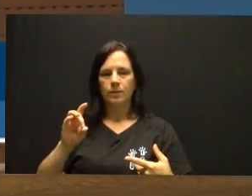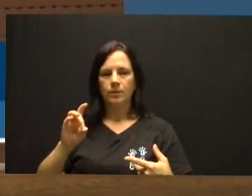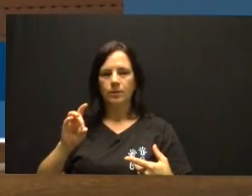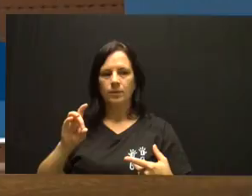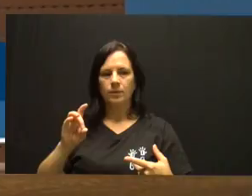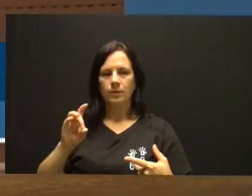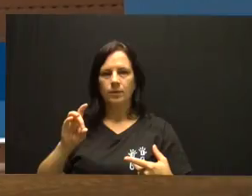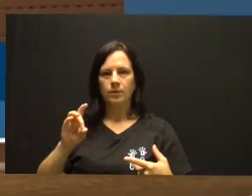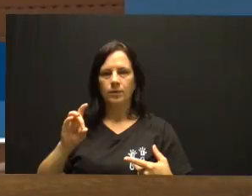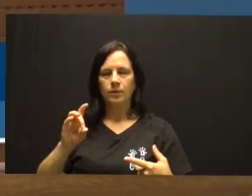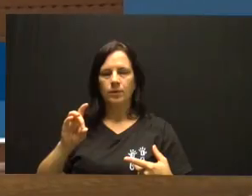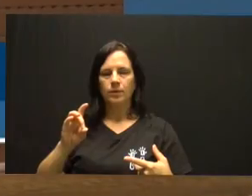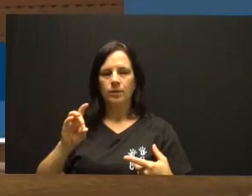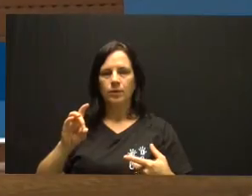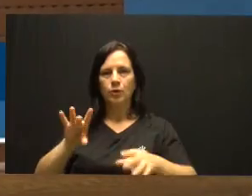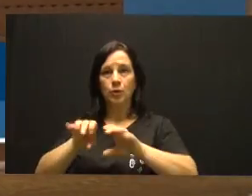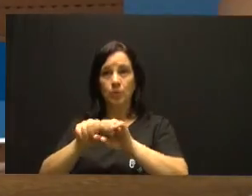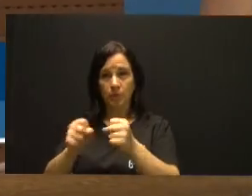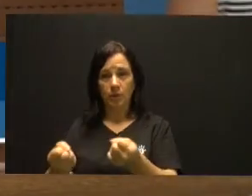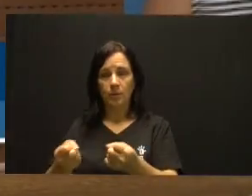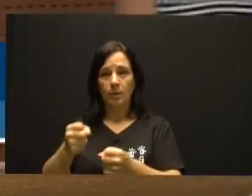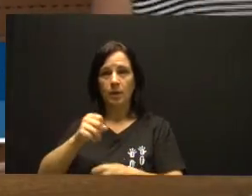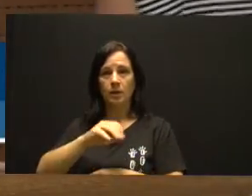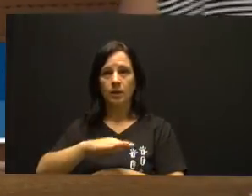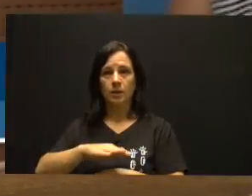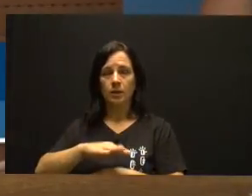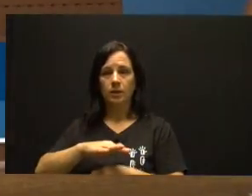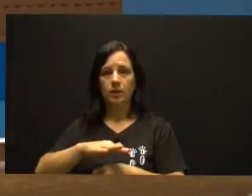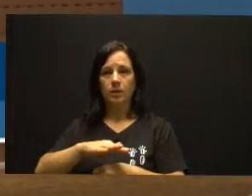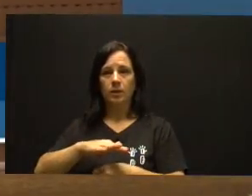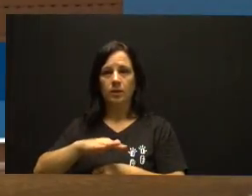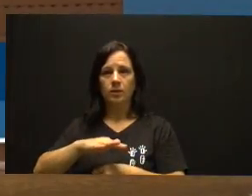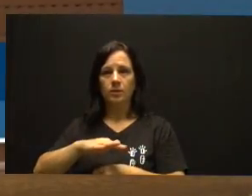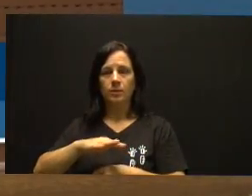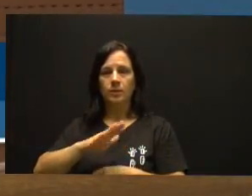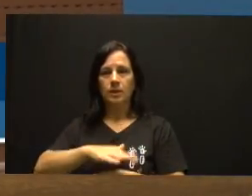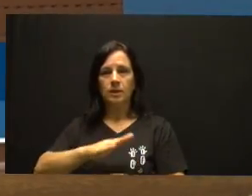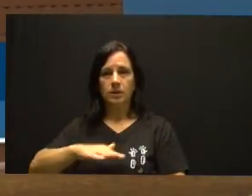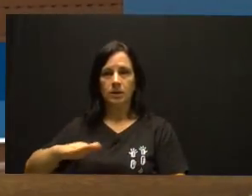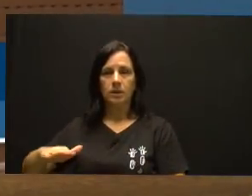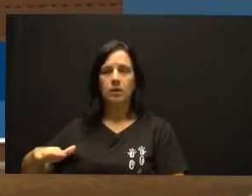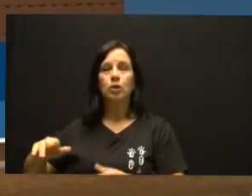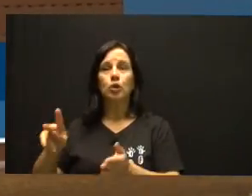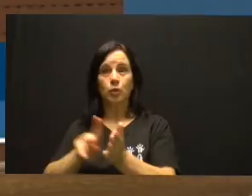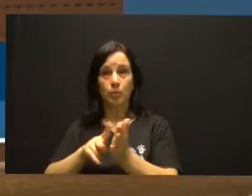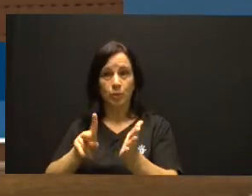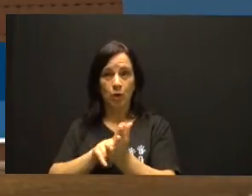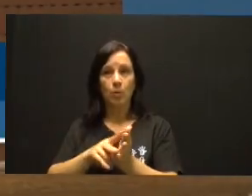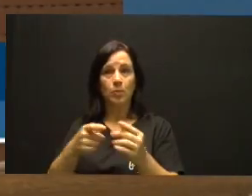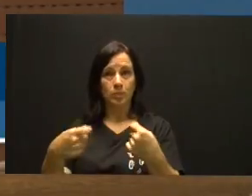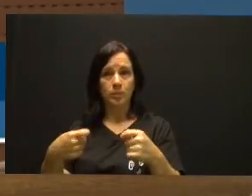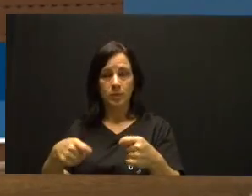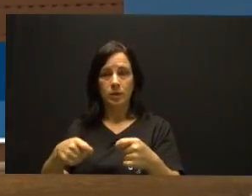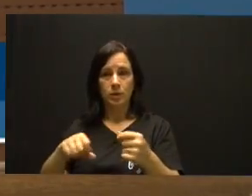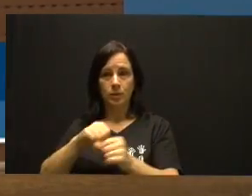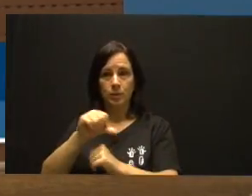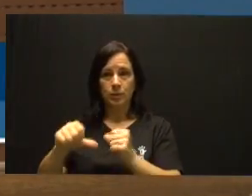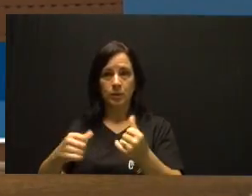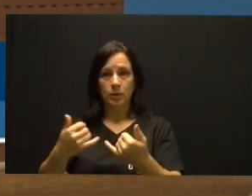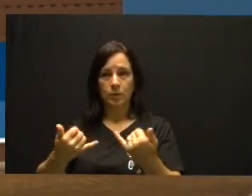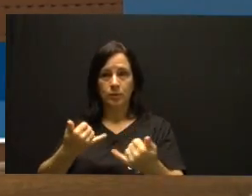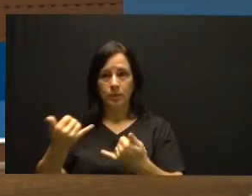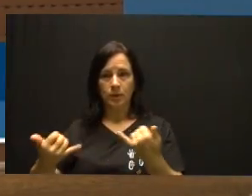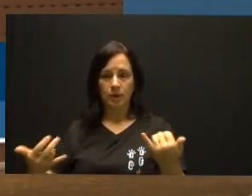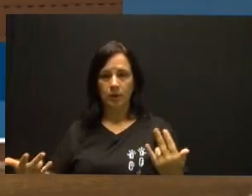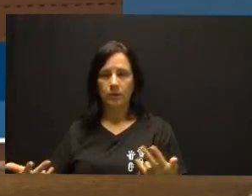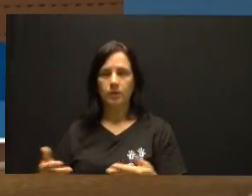são inapropriados para as crianças daquela idade. Senhor presidente, senhores vereadores, senhora